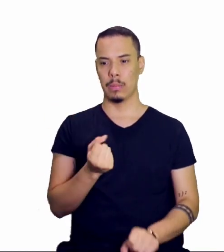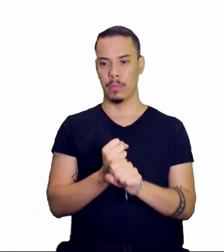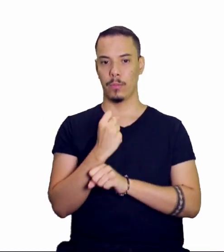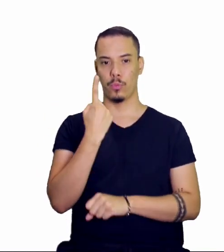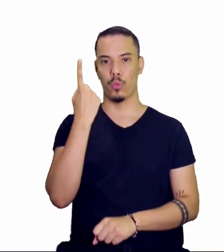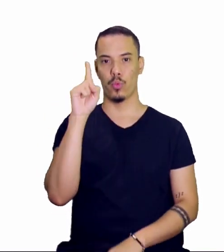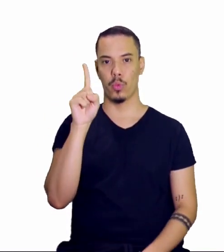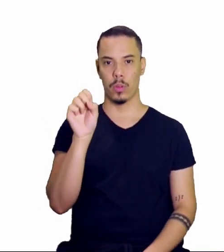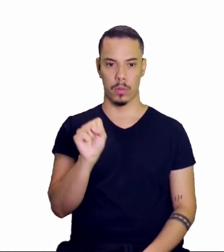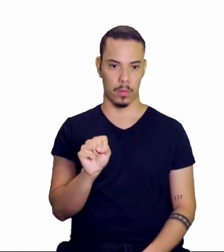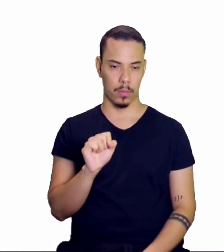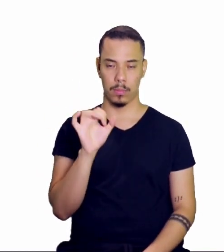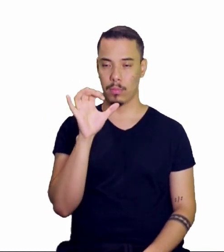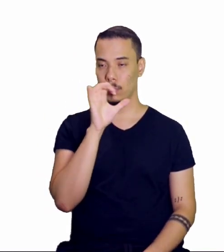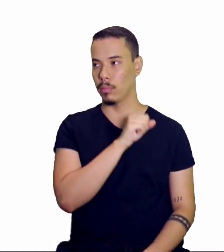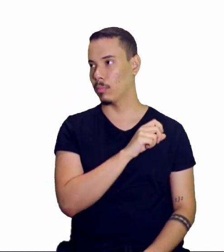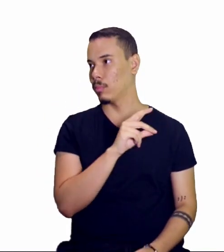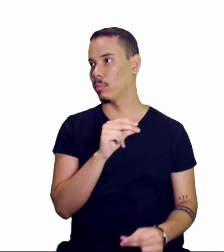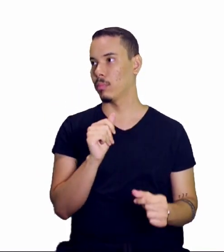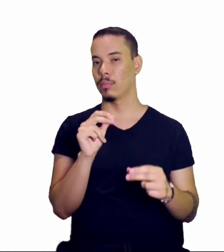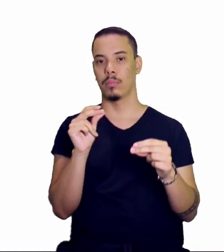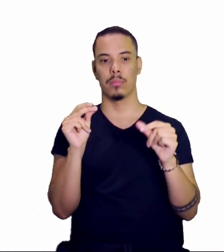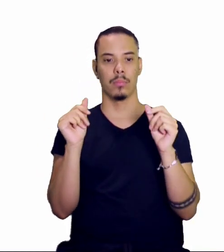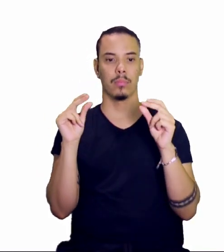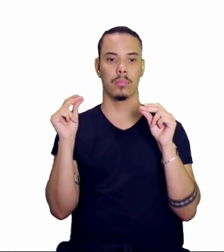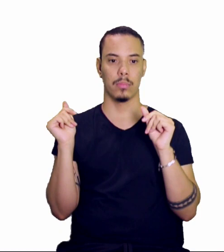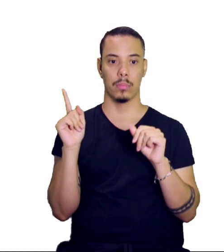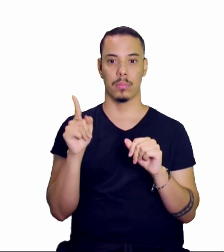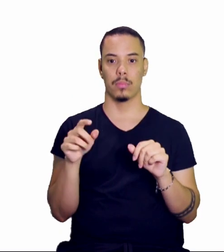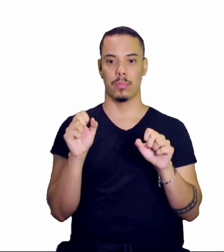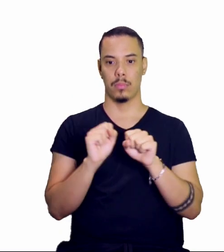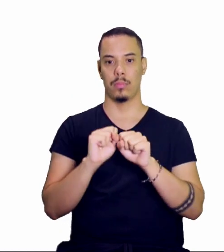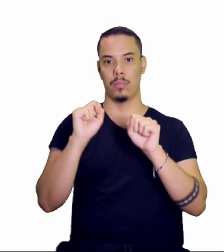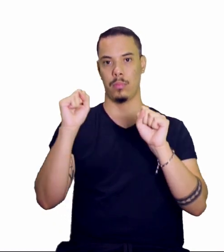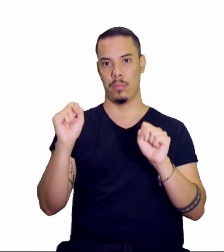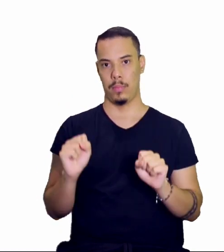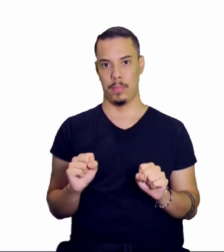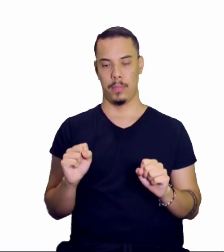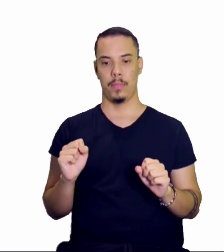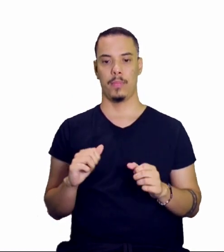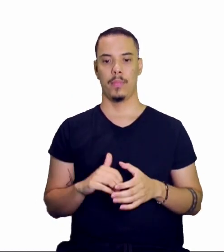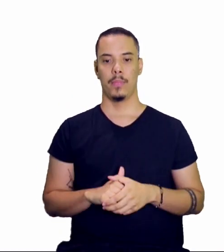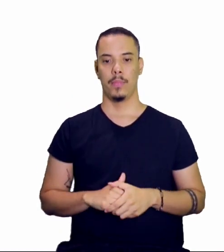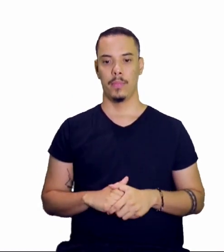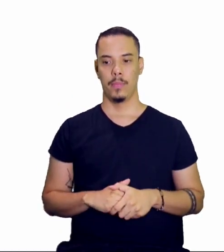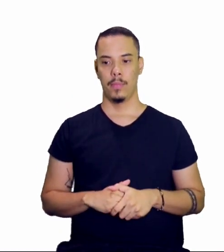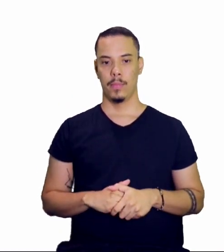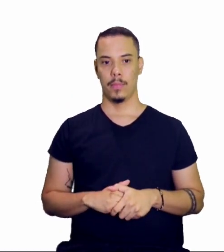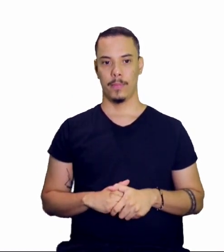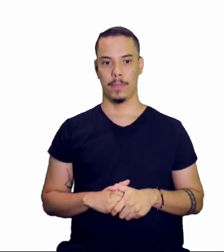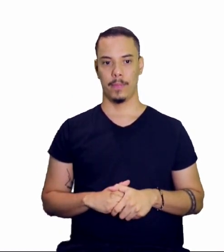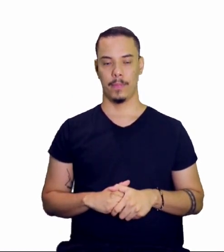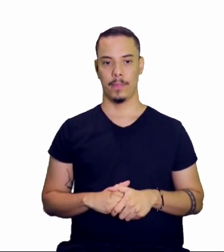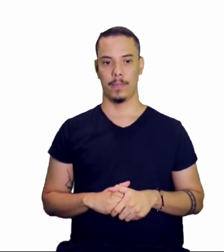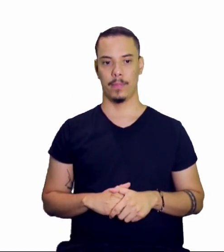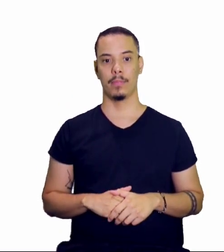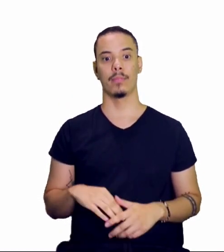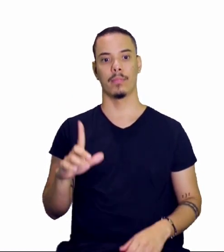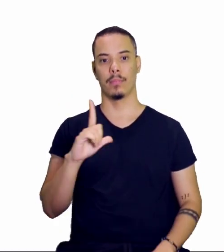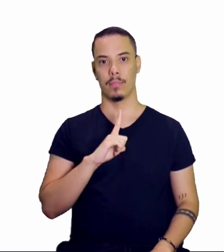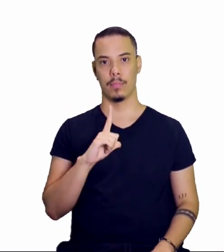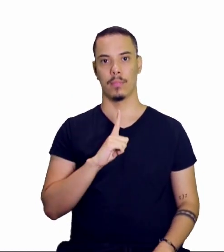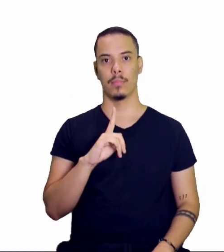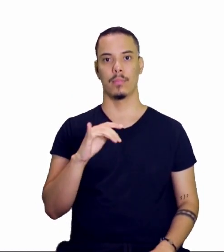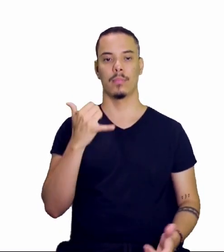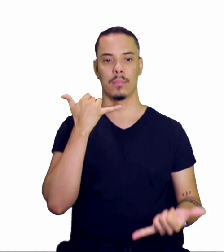vai atrasar. Não está falando 2, mas está falando do sistema que leva até ele, né? Do programa. Sistemas de telecomunicações,